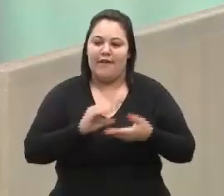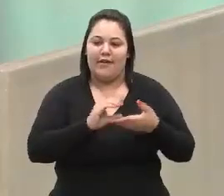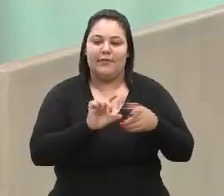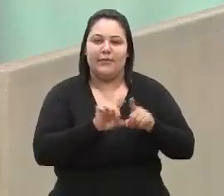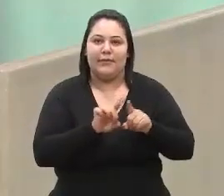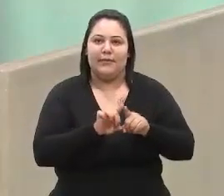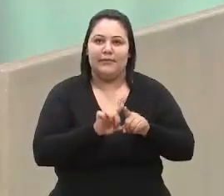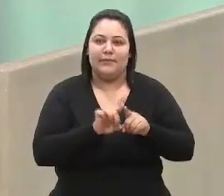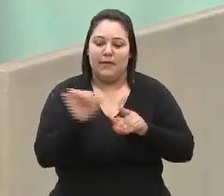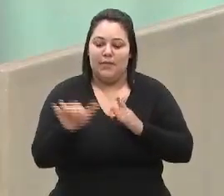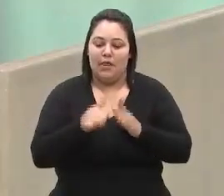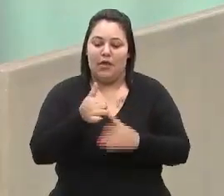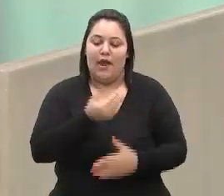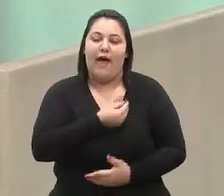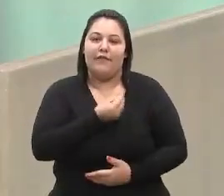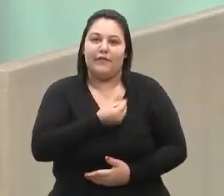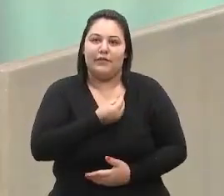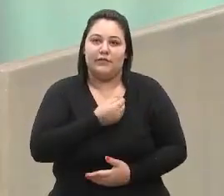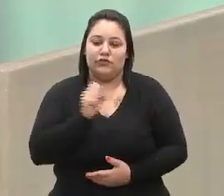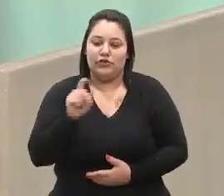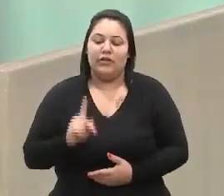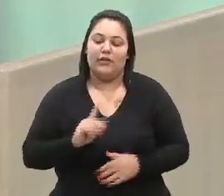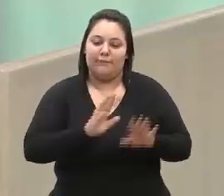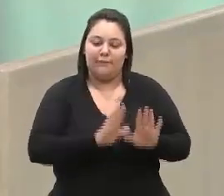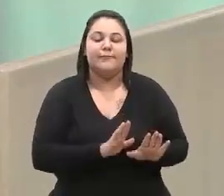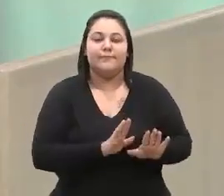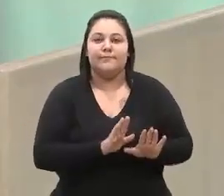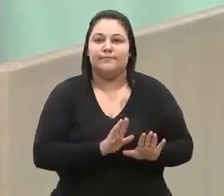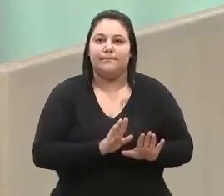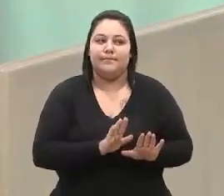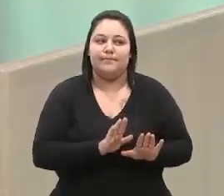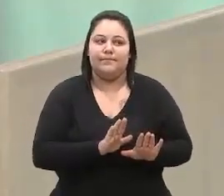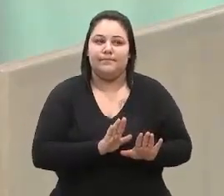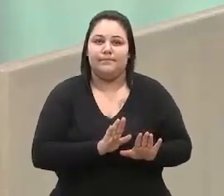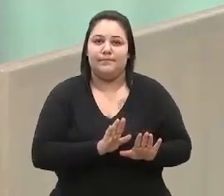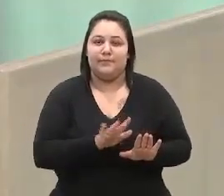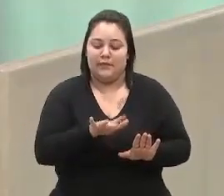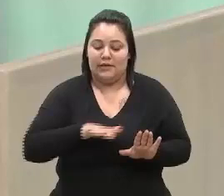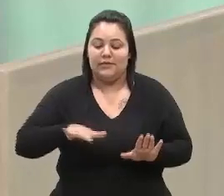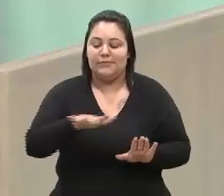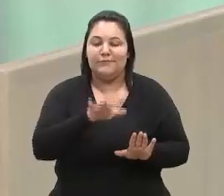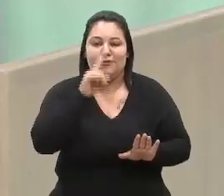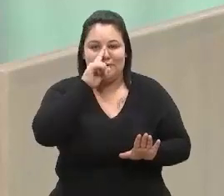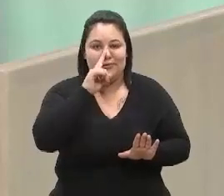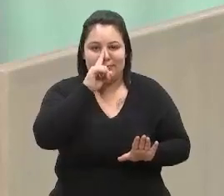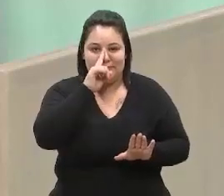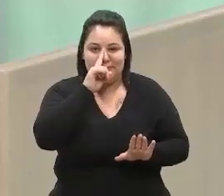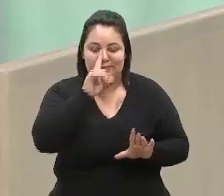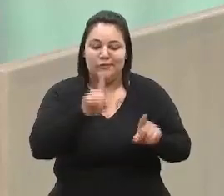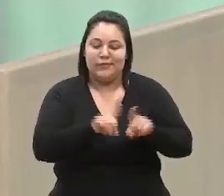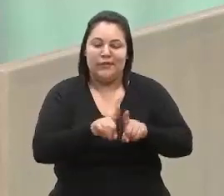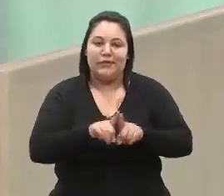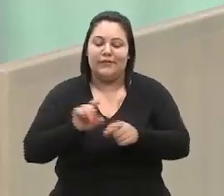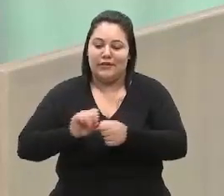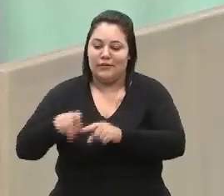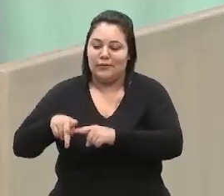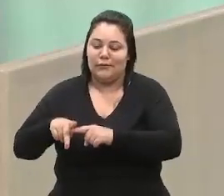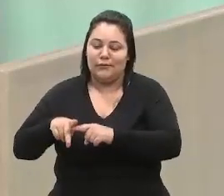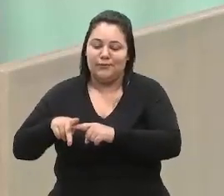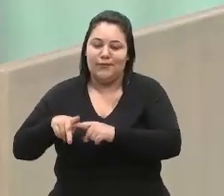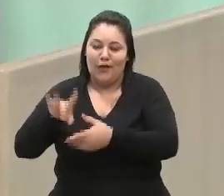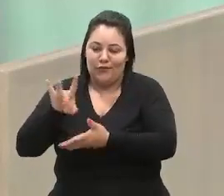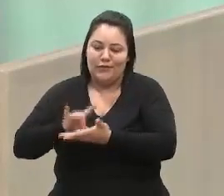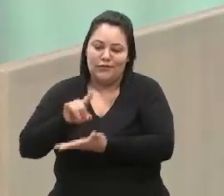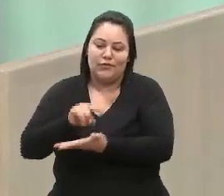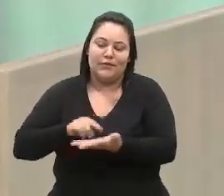melhorar a vida de quem está ficando lá nas áreas de risco onde está sendo regularizados. Então, eu conto